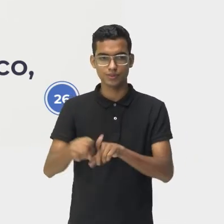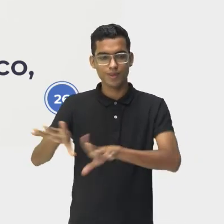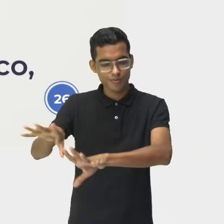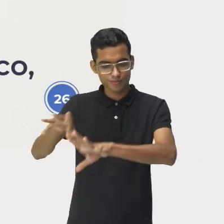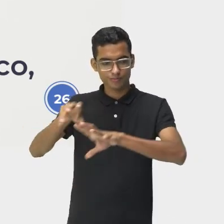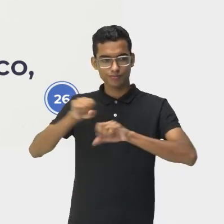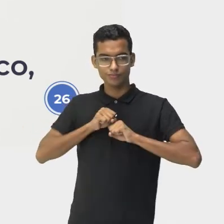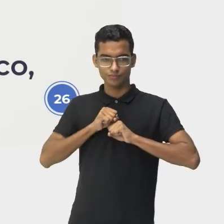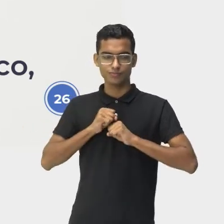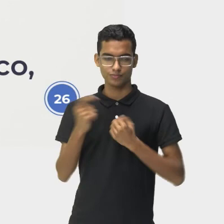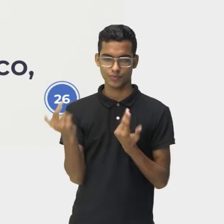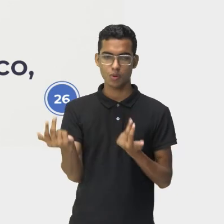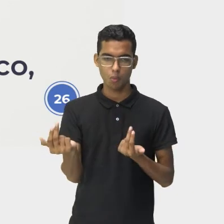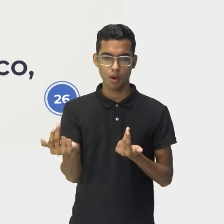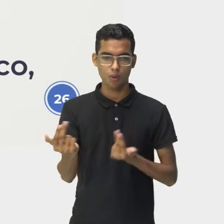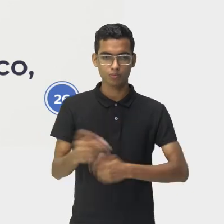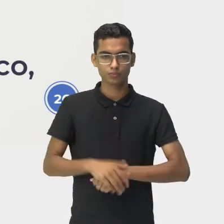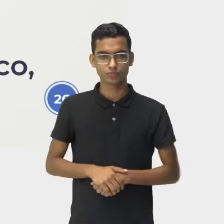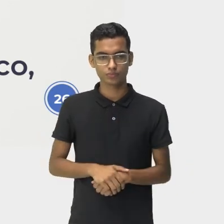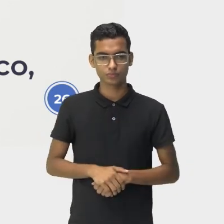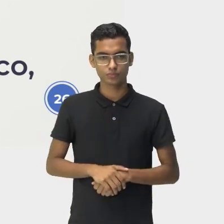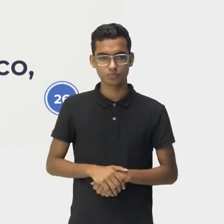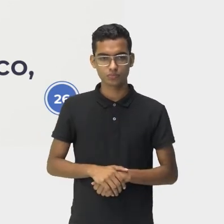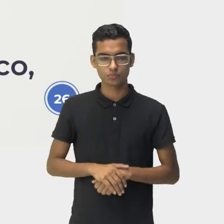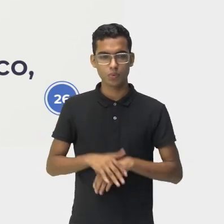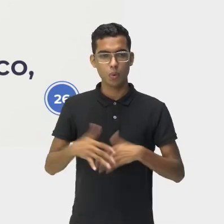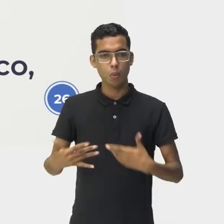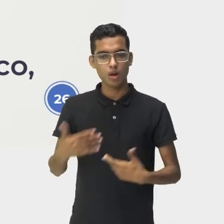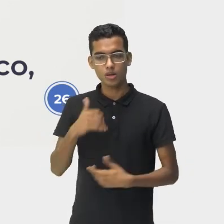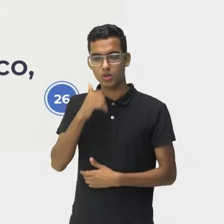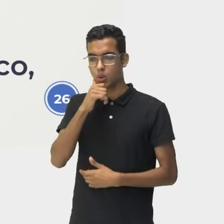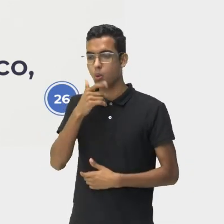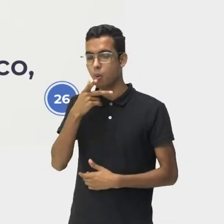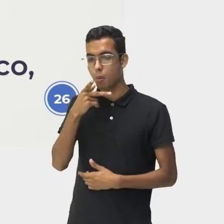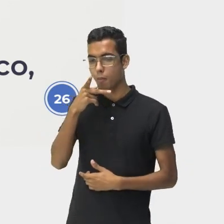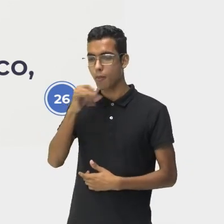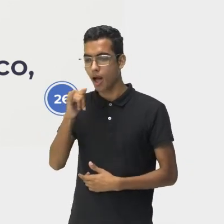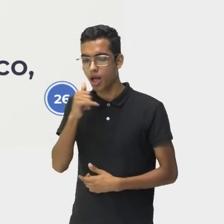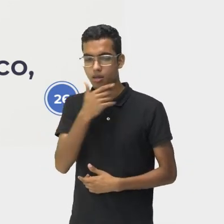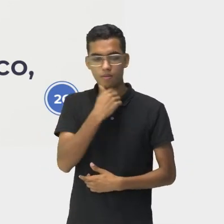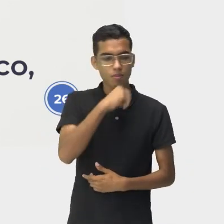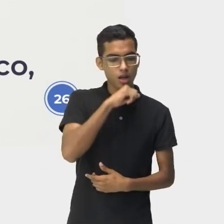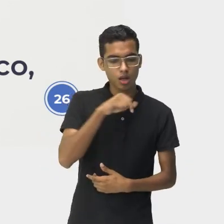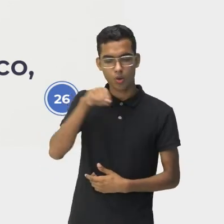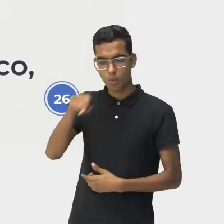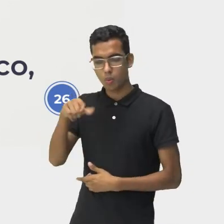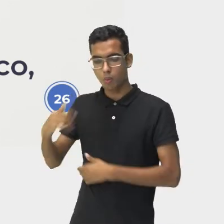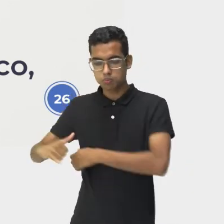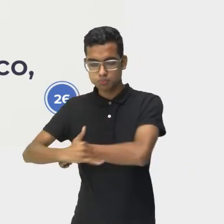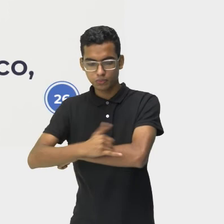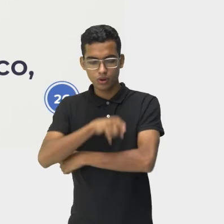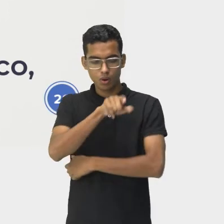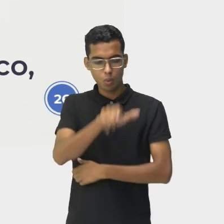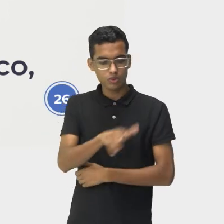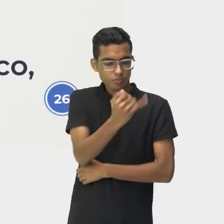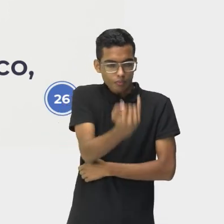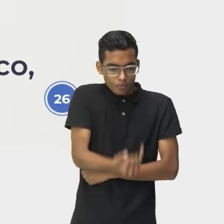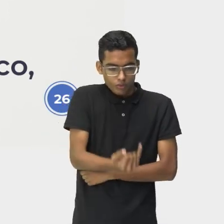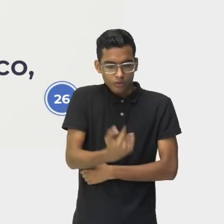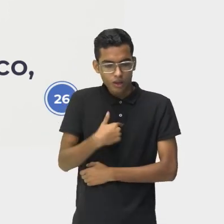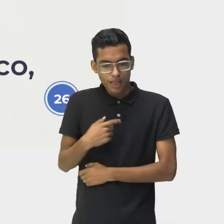de uma criança, um é obeso e o outro não, ela tem ali 40% de chance de não ser também,